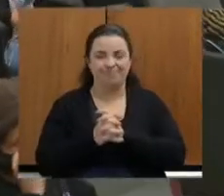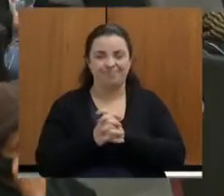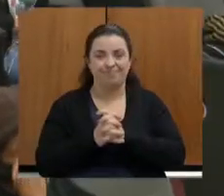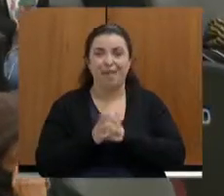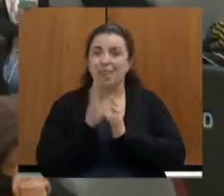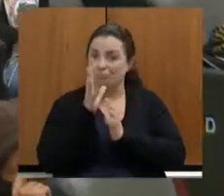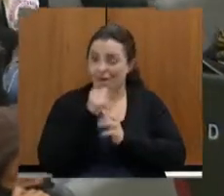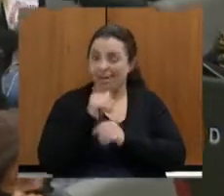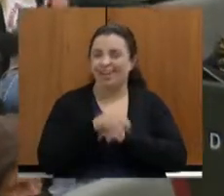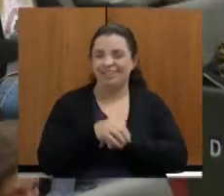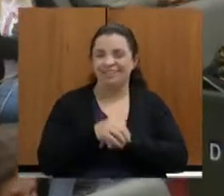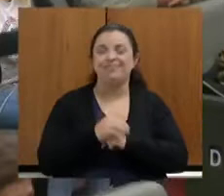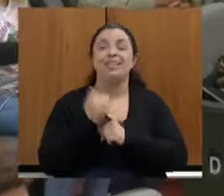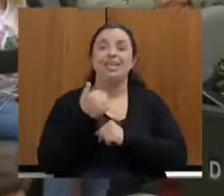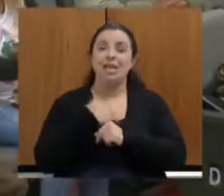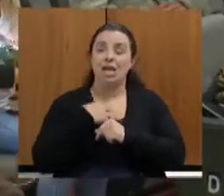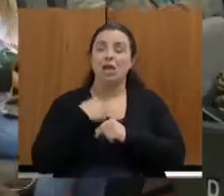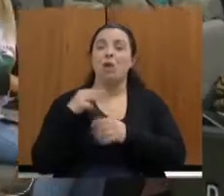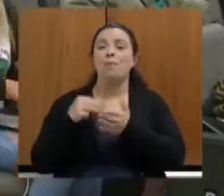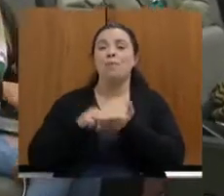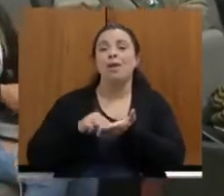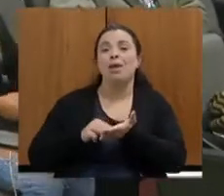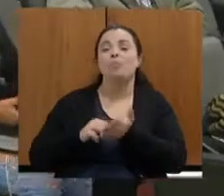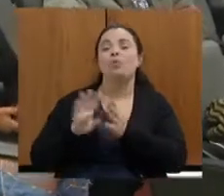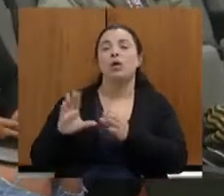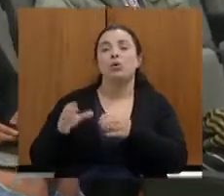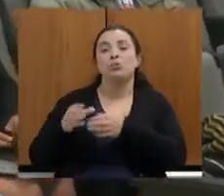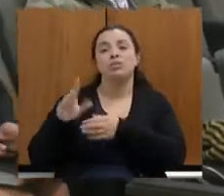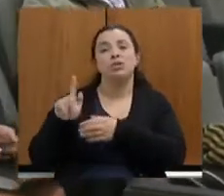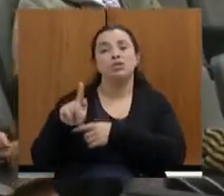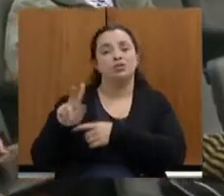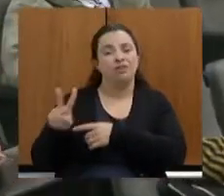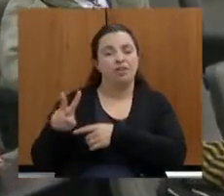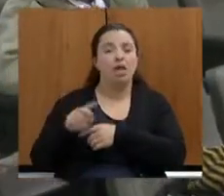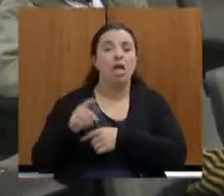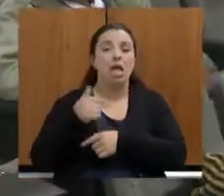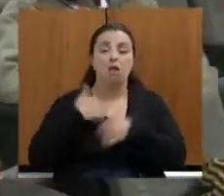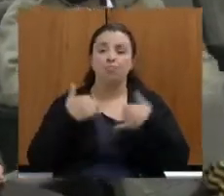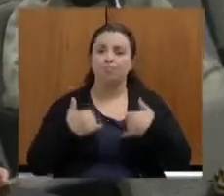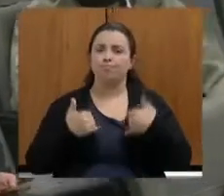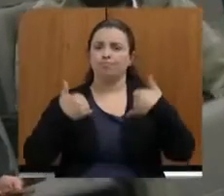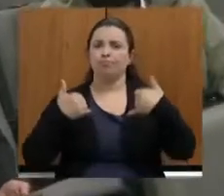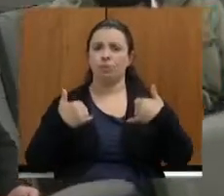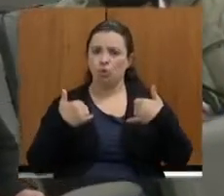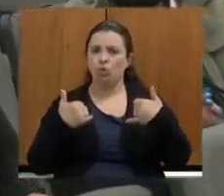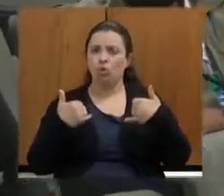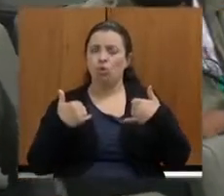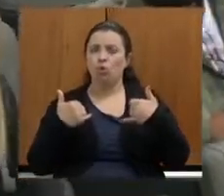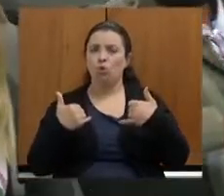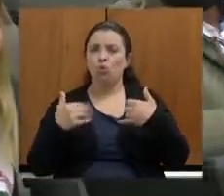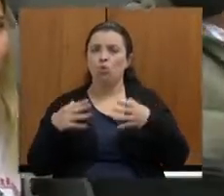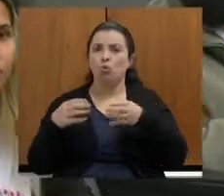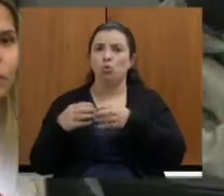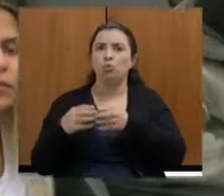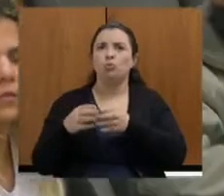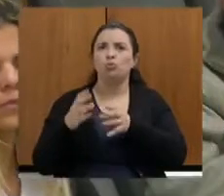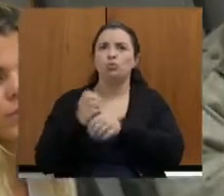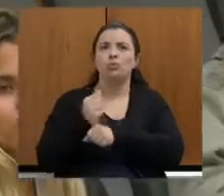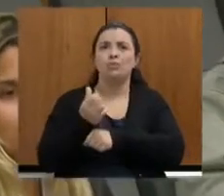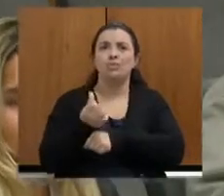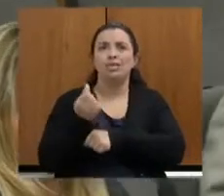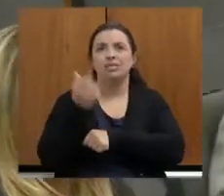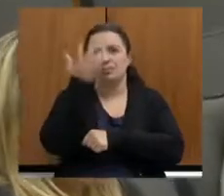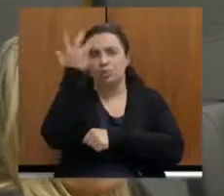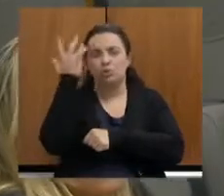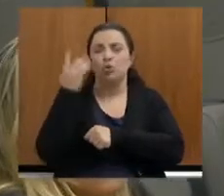sou membro da comissão de Governador Valadares orgulho de fazer parte de um grupinho de mais ou menos seis pessoas